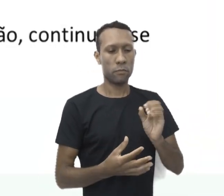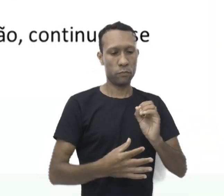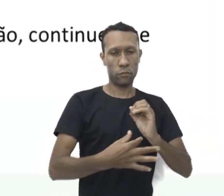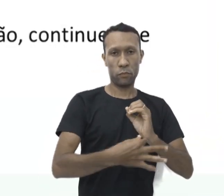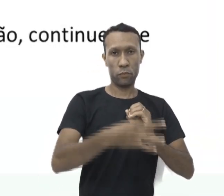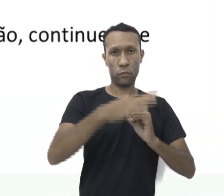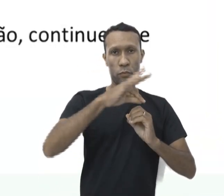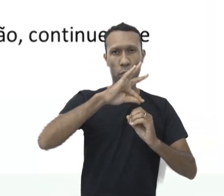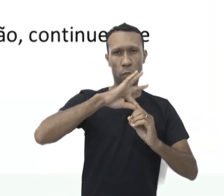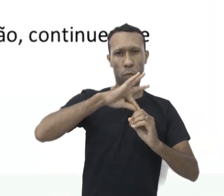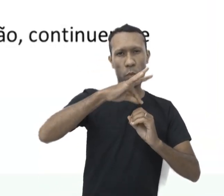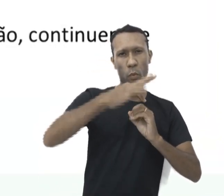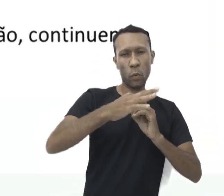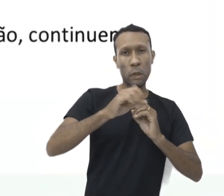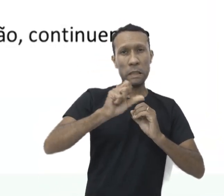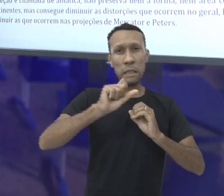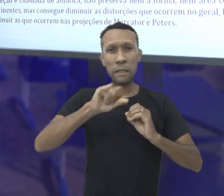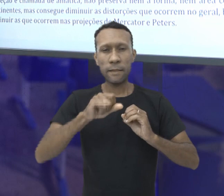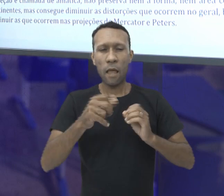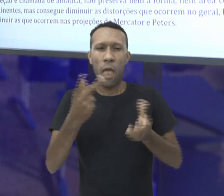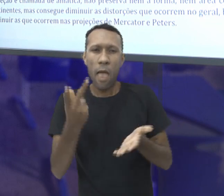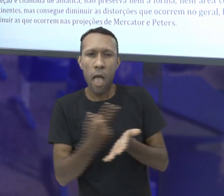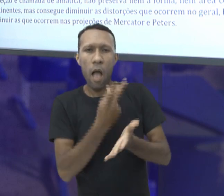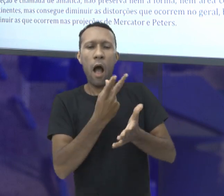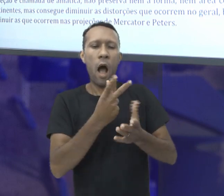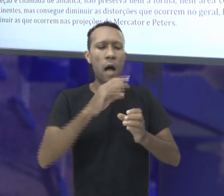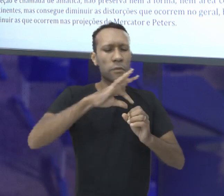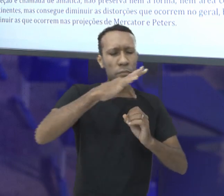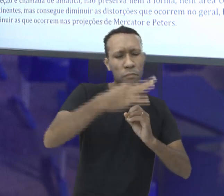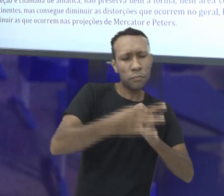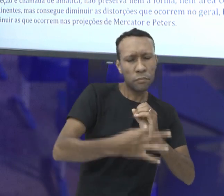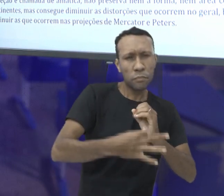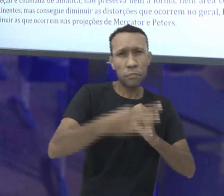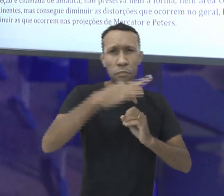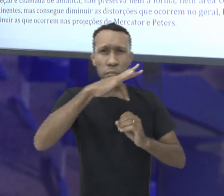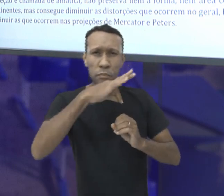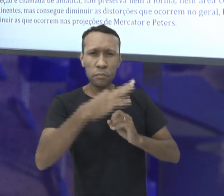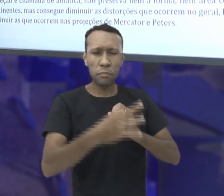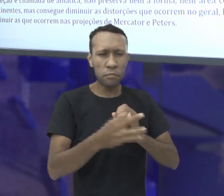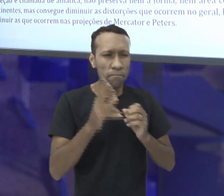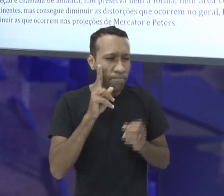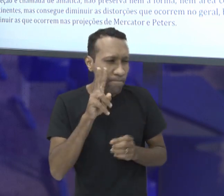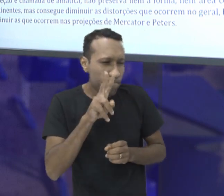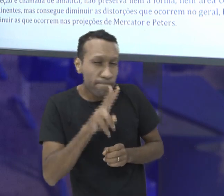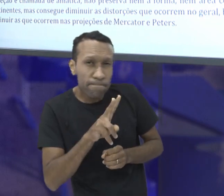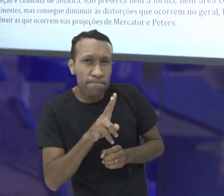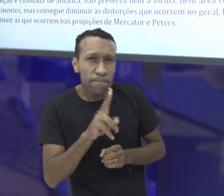ou seja, corrigir alguma falha. Então, é quase imperceptível essa distorção.